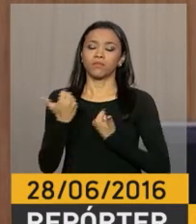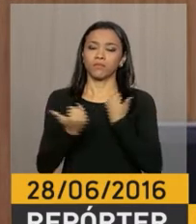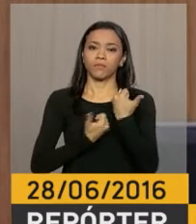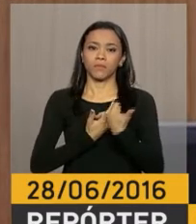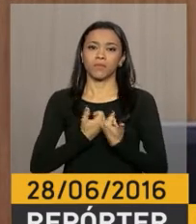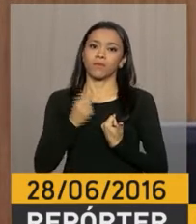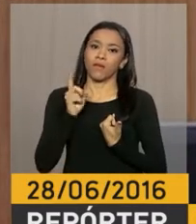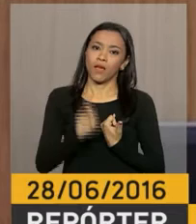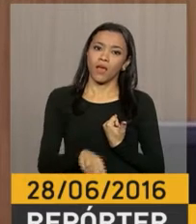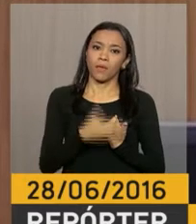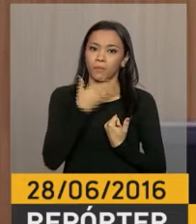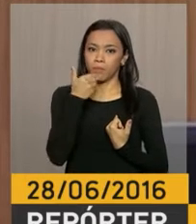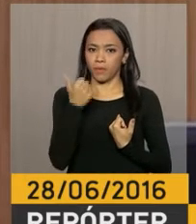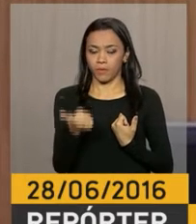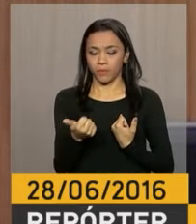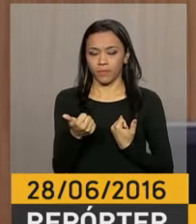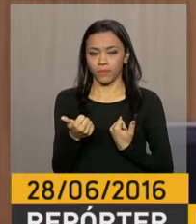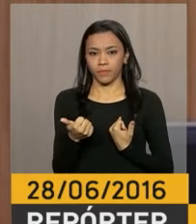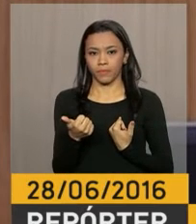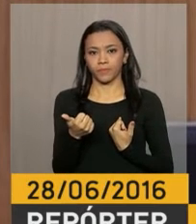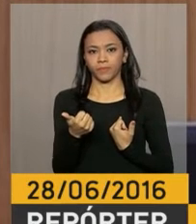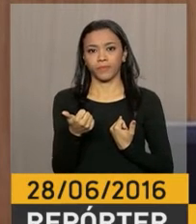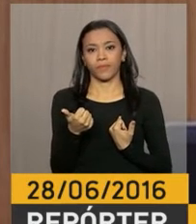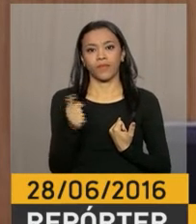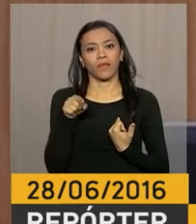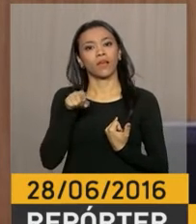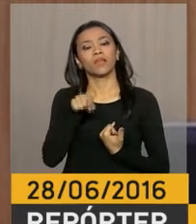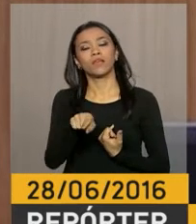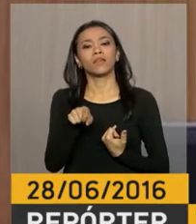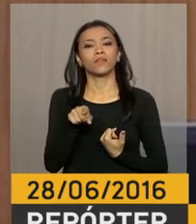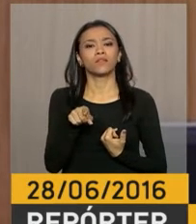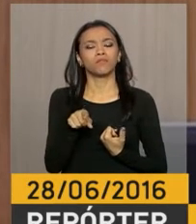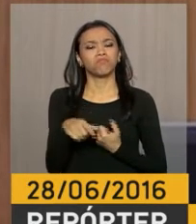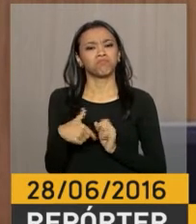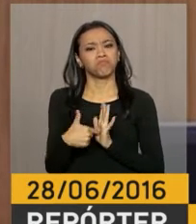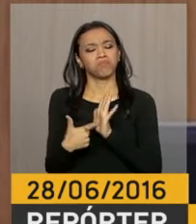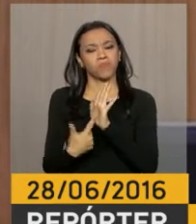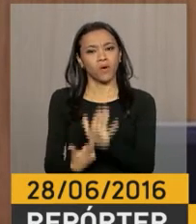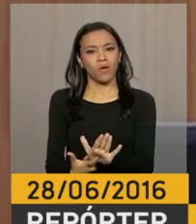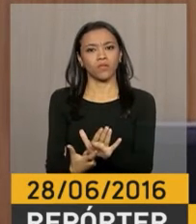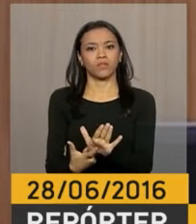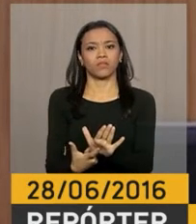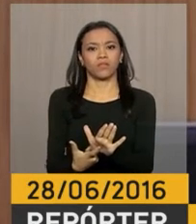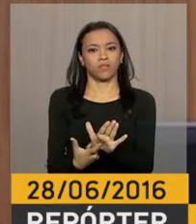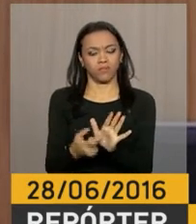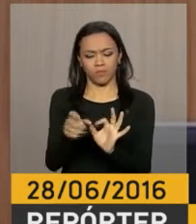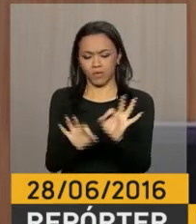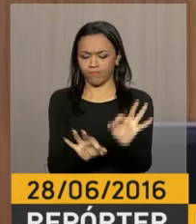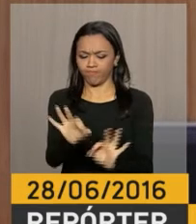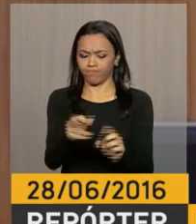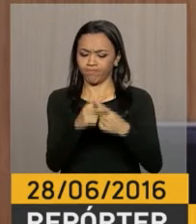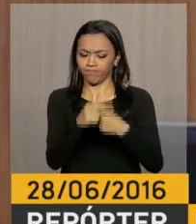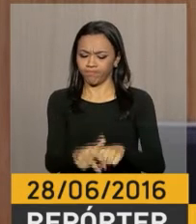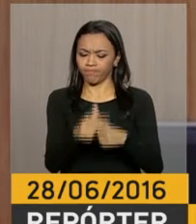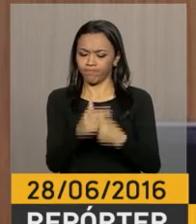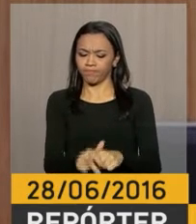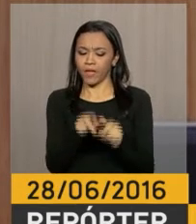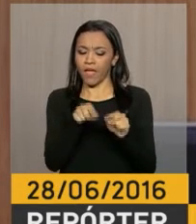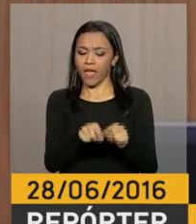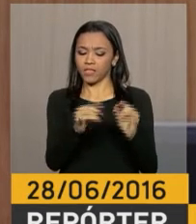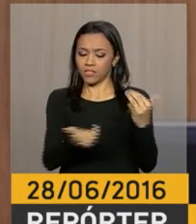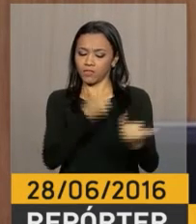de melhor resultado, sem dúvida, aqui que se manifesta o ajuste de maneira muito mais intensa, e esses dados foram objeto